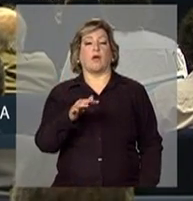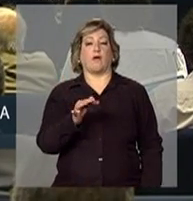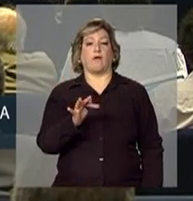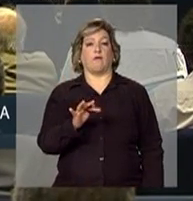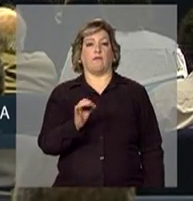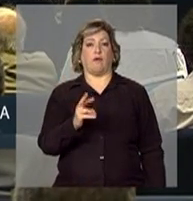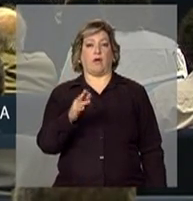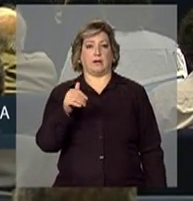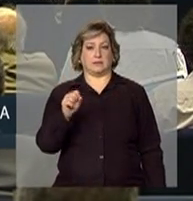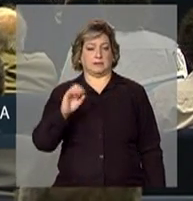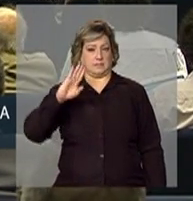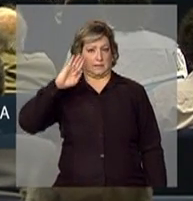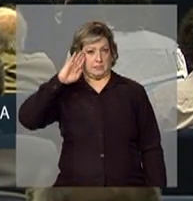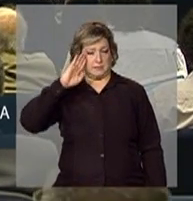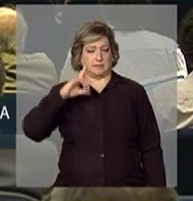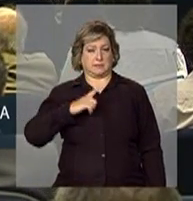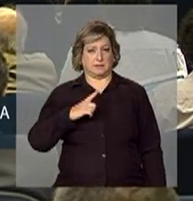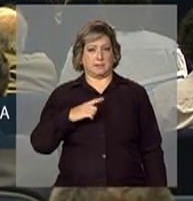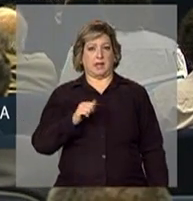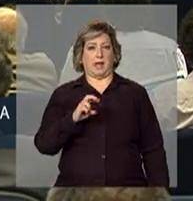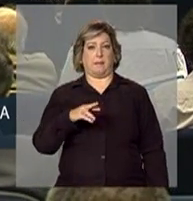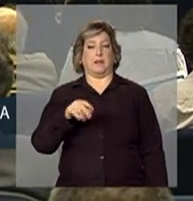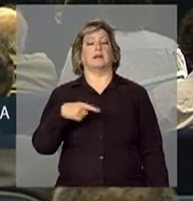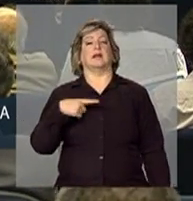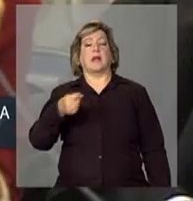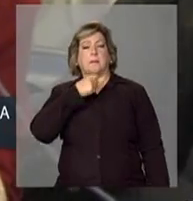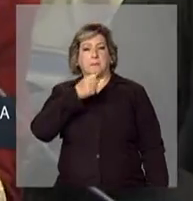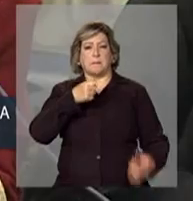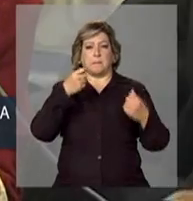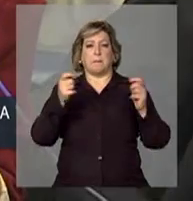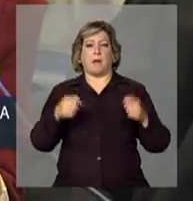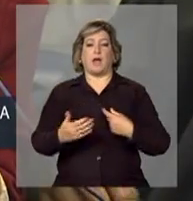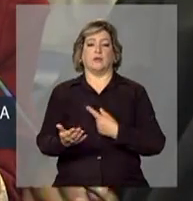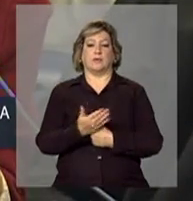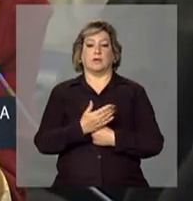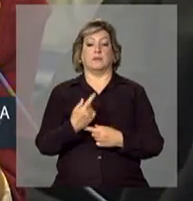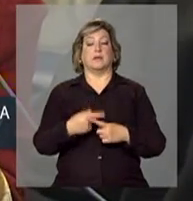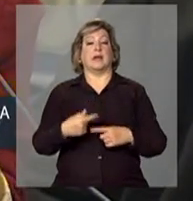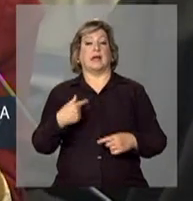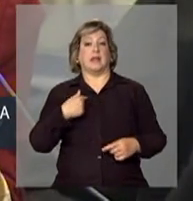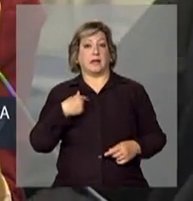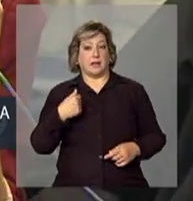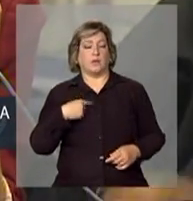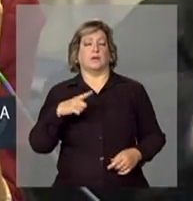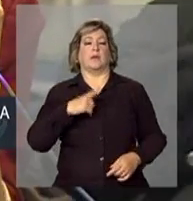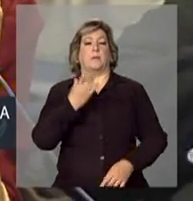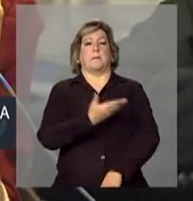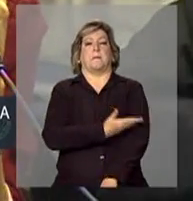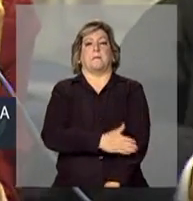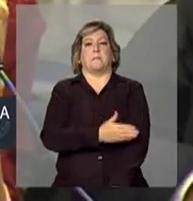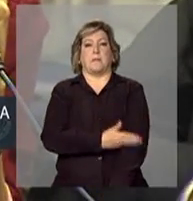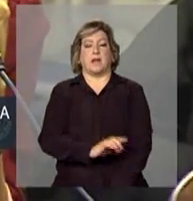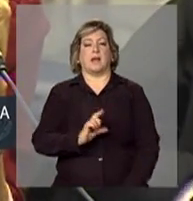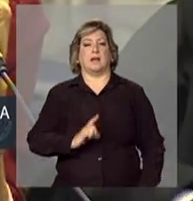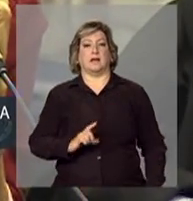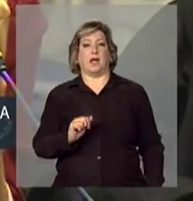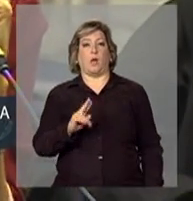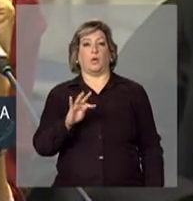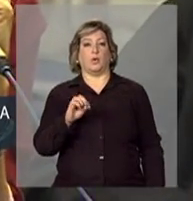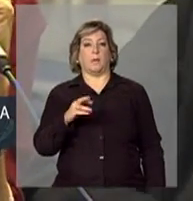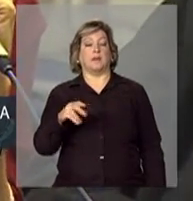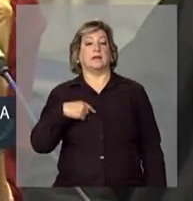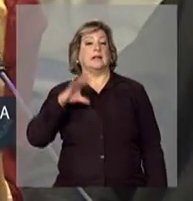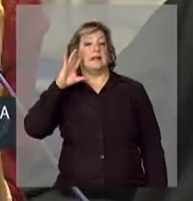Armadas, também é uma questão em que a imprensa pode nos ajudar. Eu sou uma psicanalista na comissão, então eu tenho uma prática automática de tentar